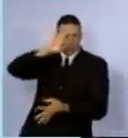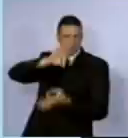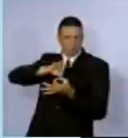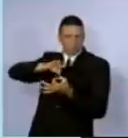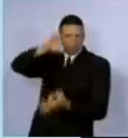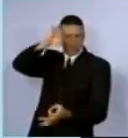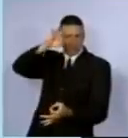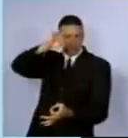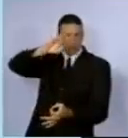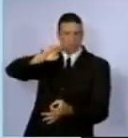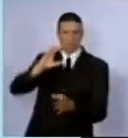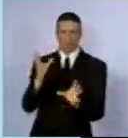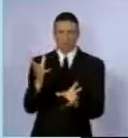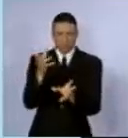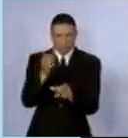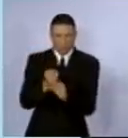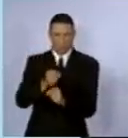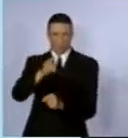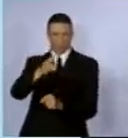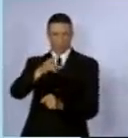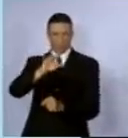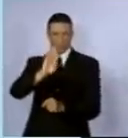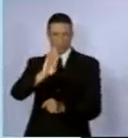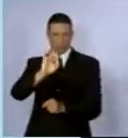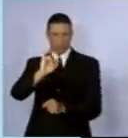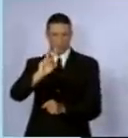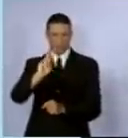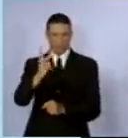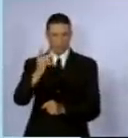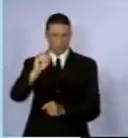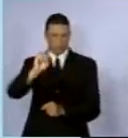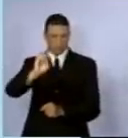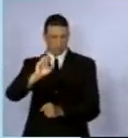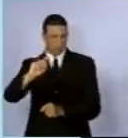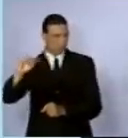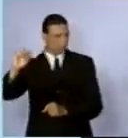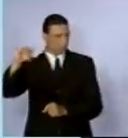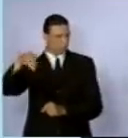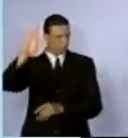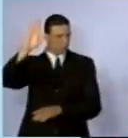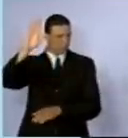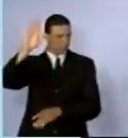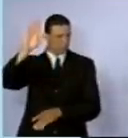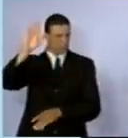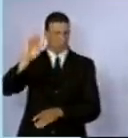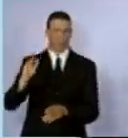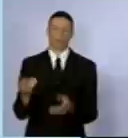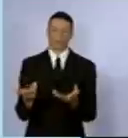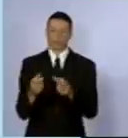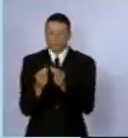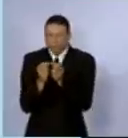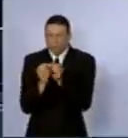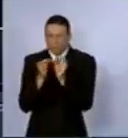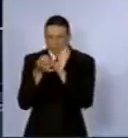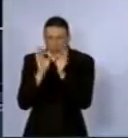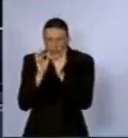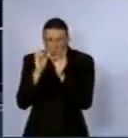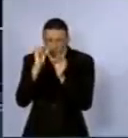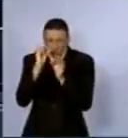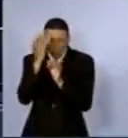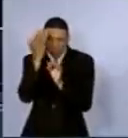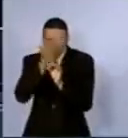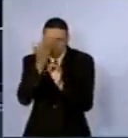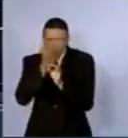3 bilhões de pares de base. Então, para elas se tornarem tão pequenas, elas têm de